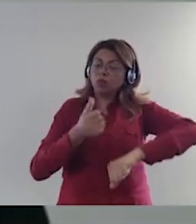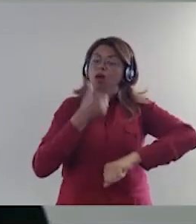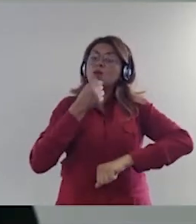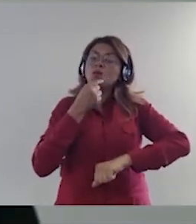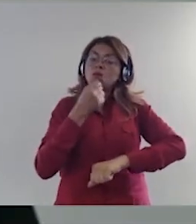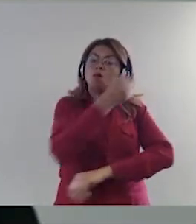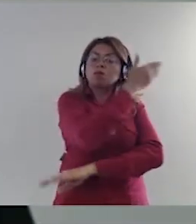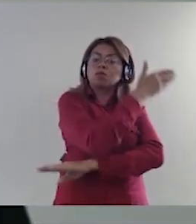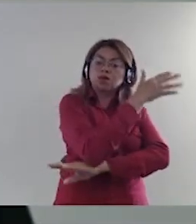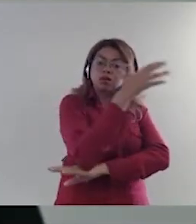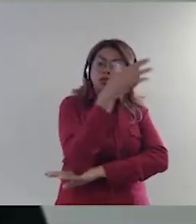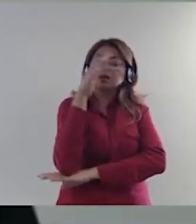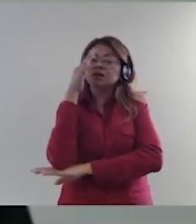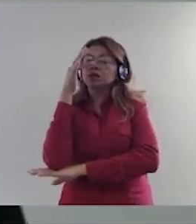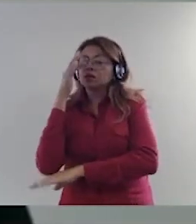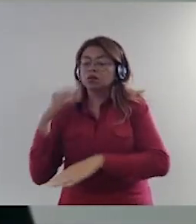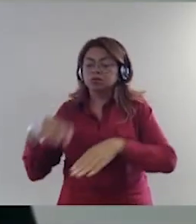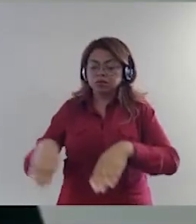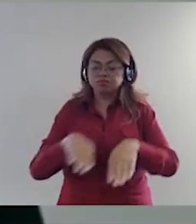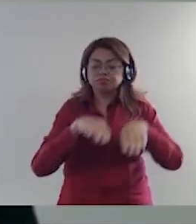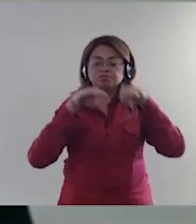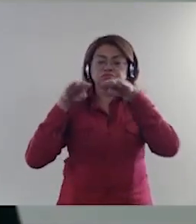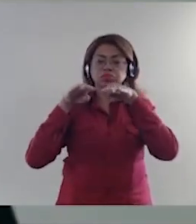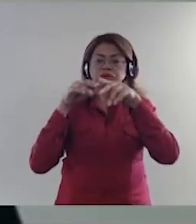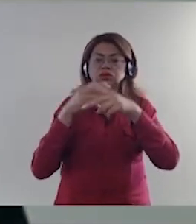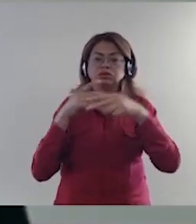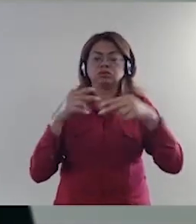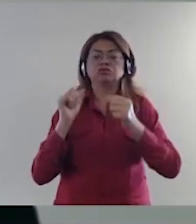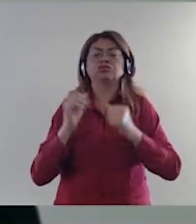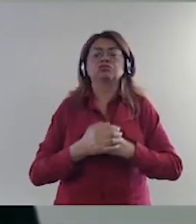natureza são as medidas de todas as coisas. Muito obrigado.